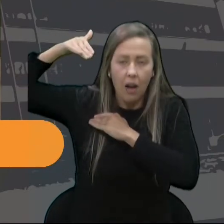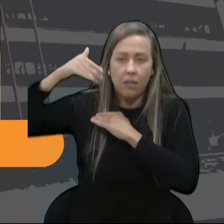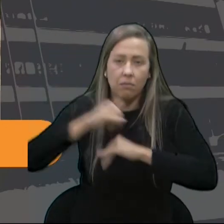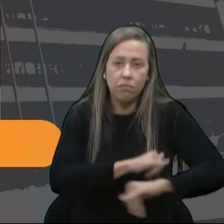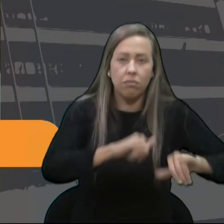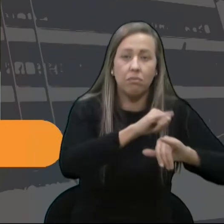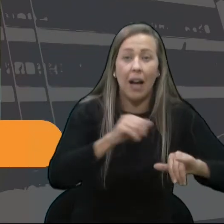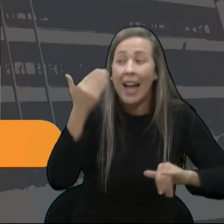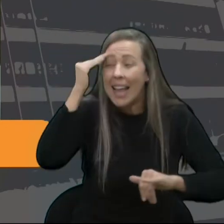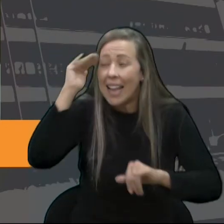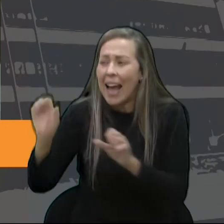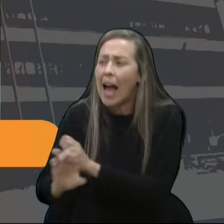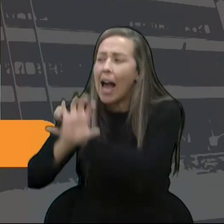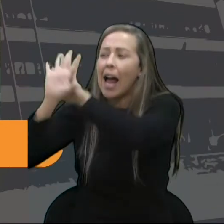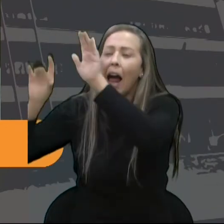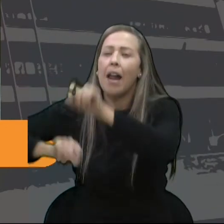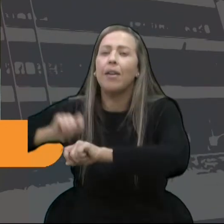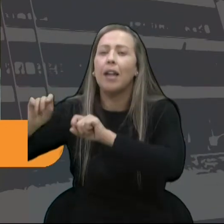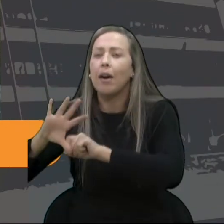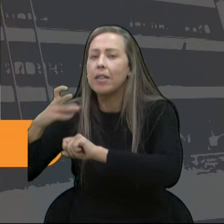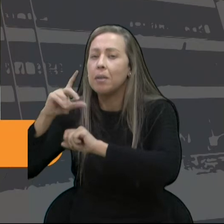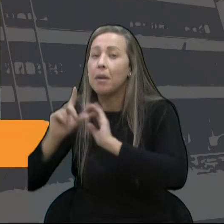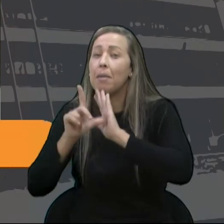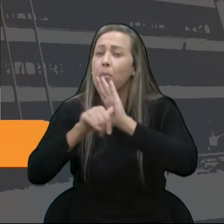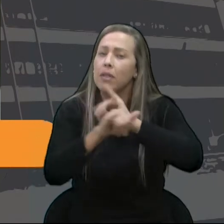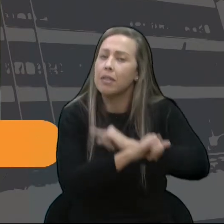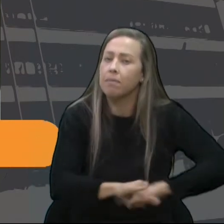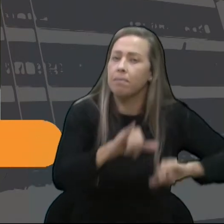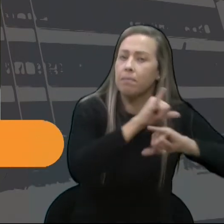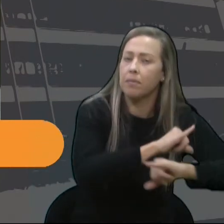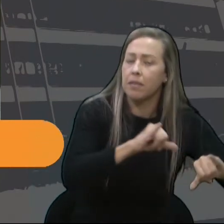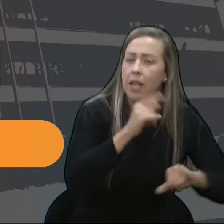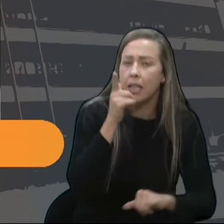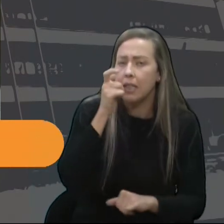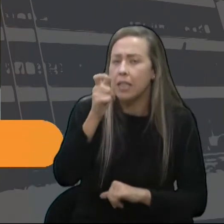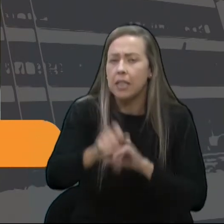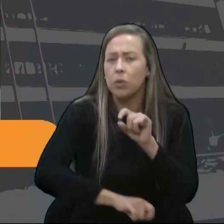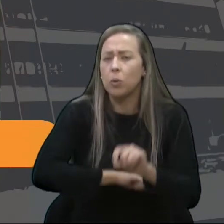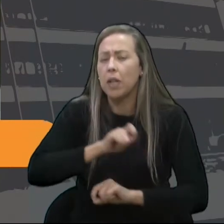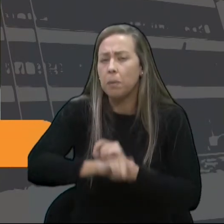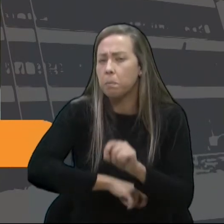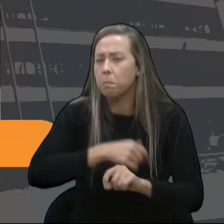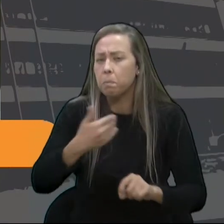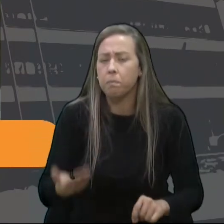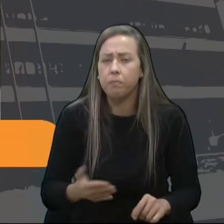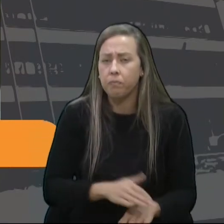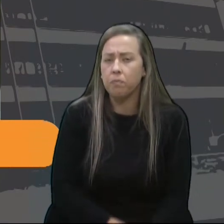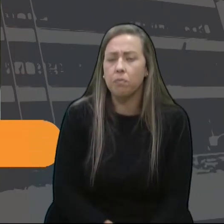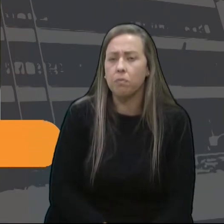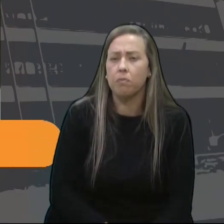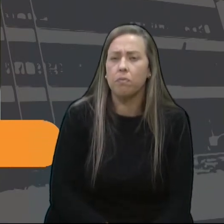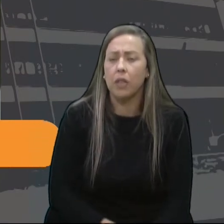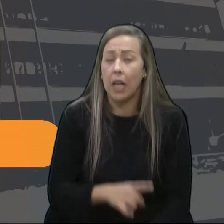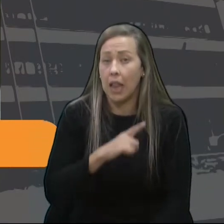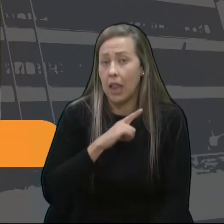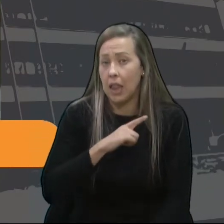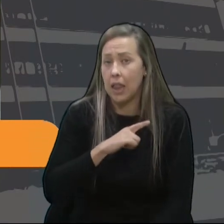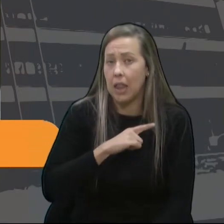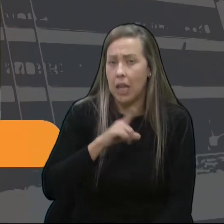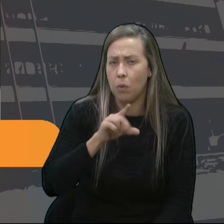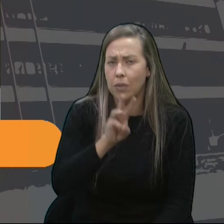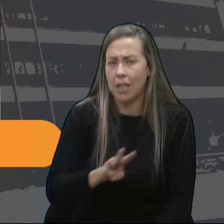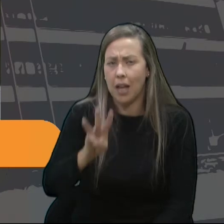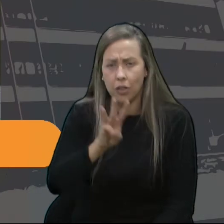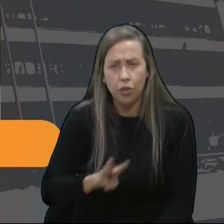poder entender melhor o que está acontecendo. É interessante que eu tenho um